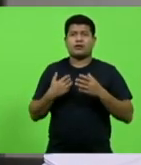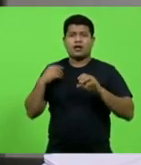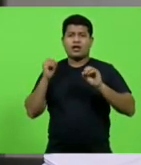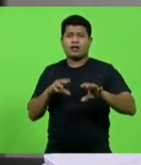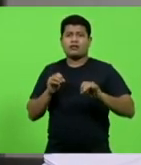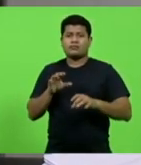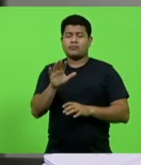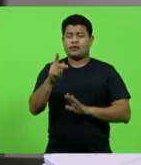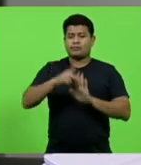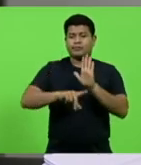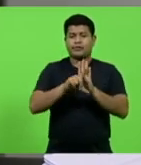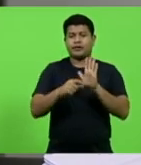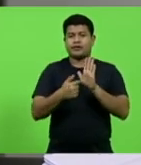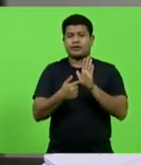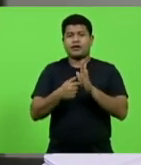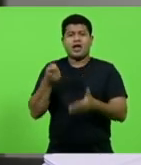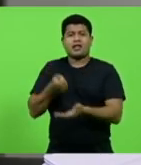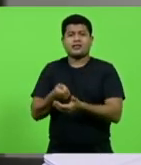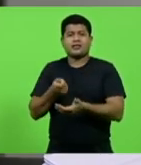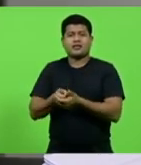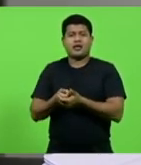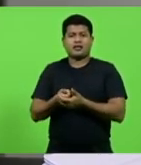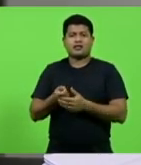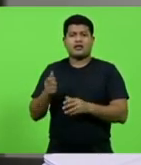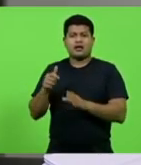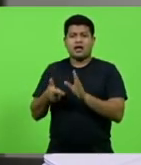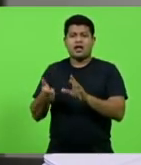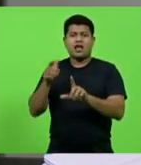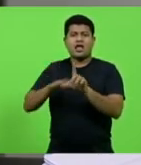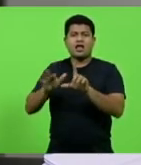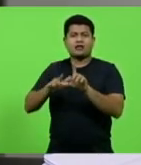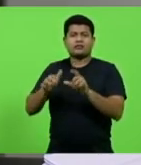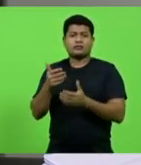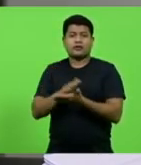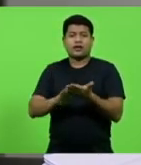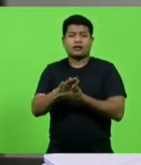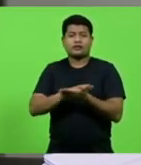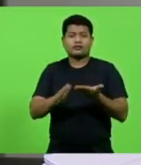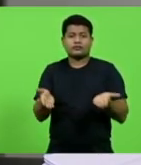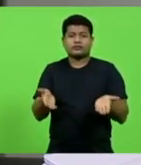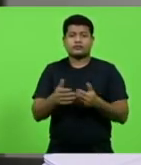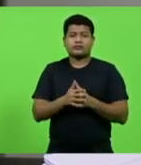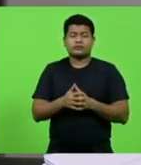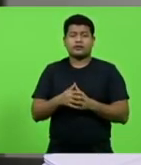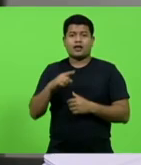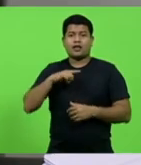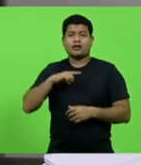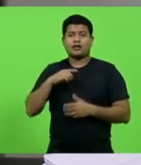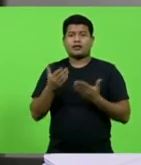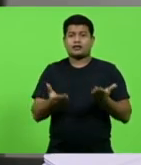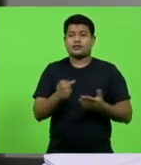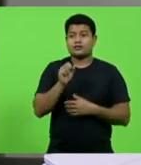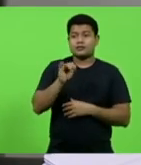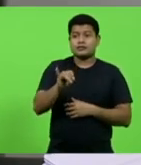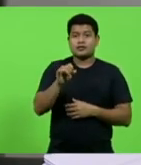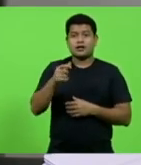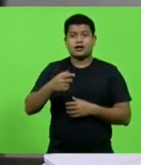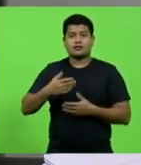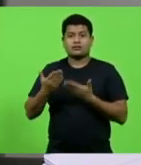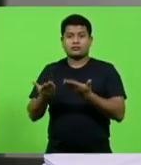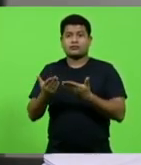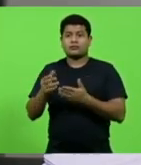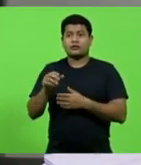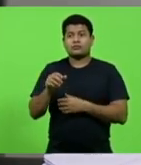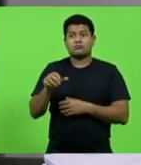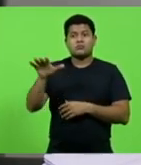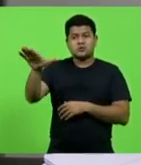exigência de licenciatura. O pai que tem segundo grau, magistério, se quiser contratar alguém formado,